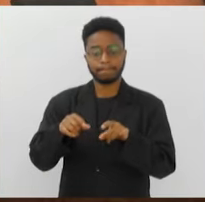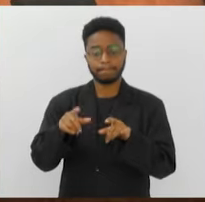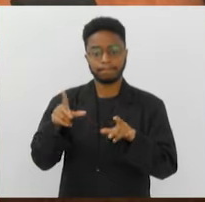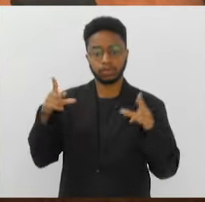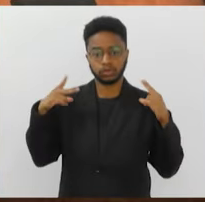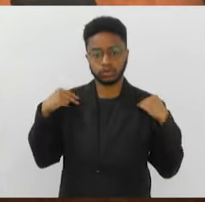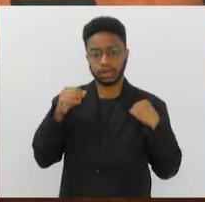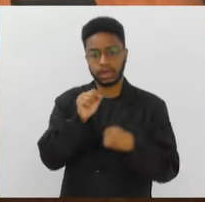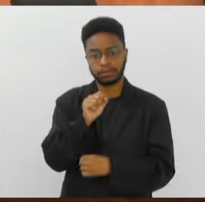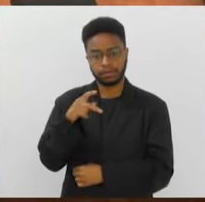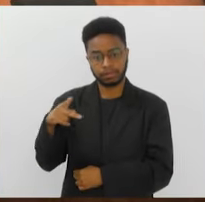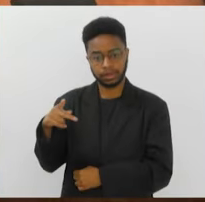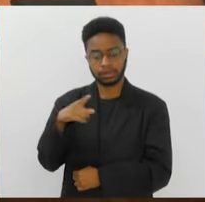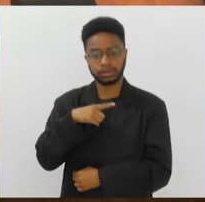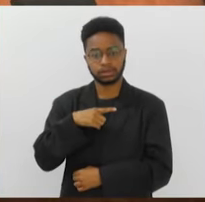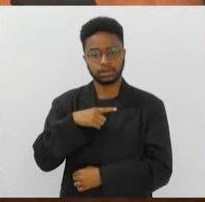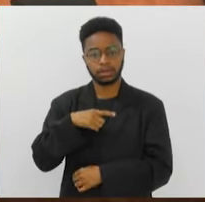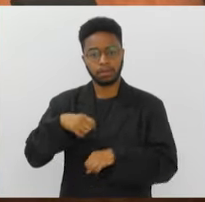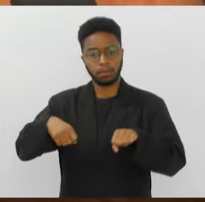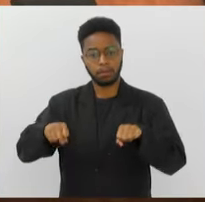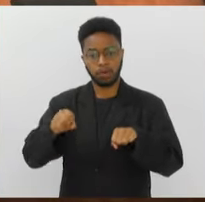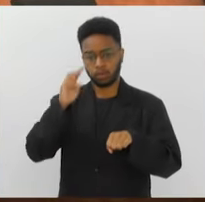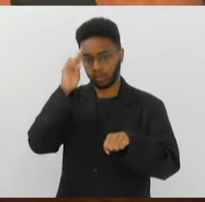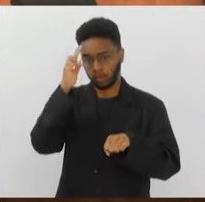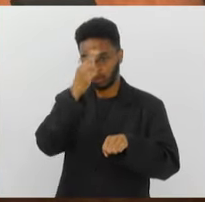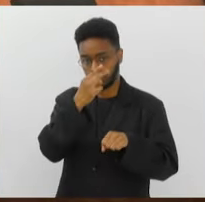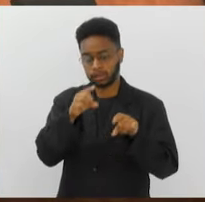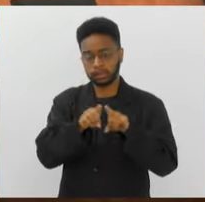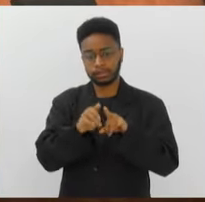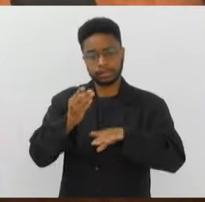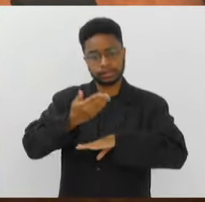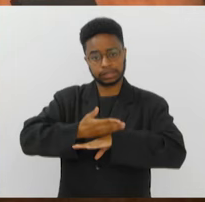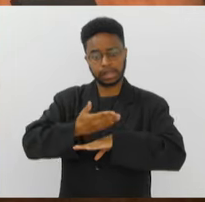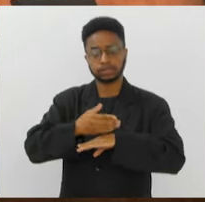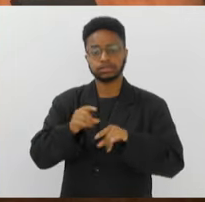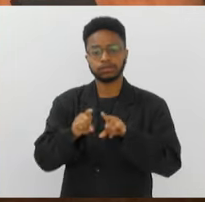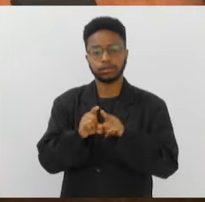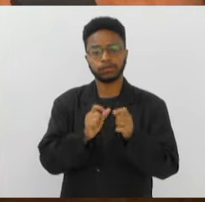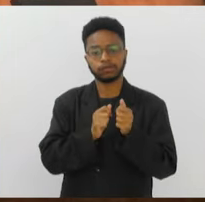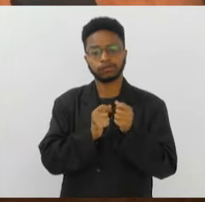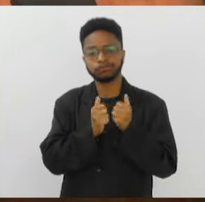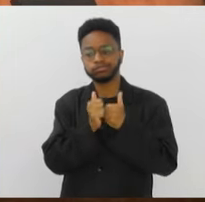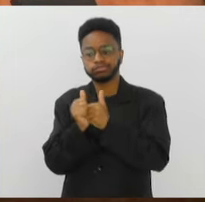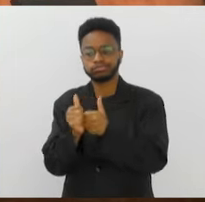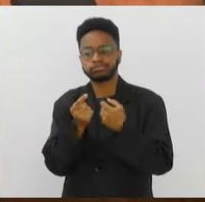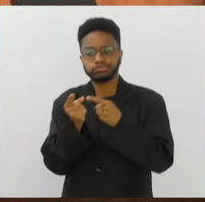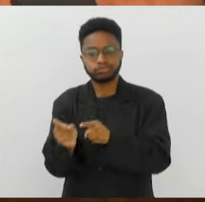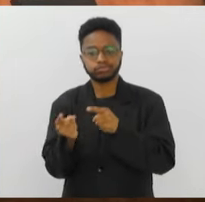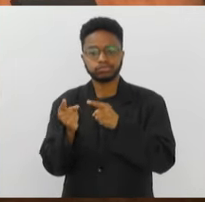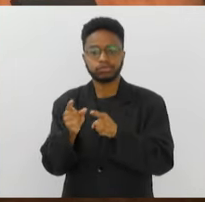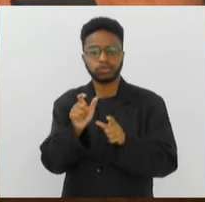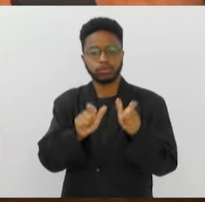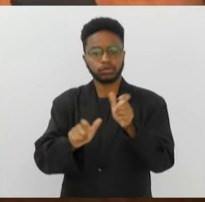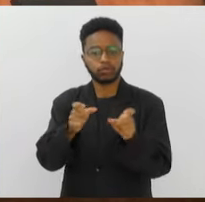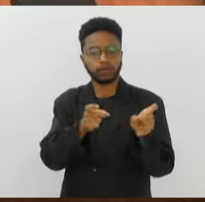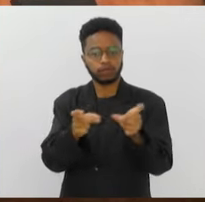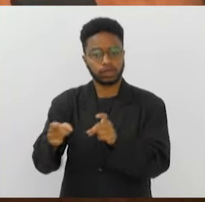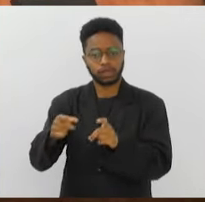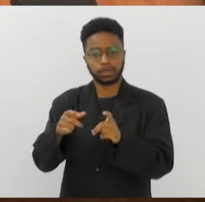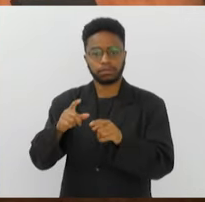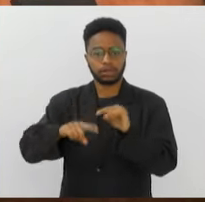mototáxi, pelo taxista, começa na perseguição dos ambulantes. Os ambulantes não têm o direito de